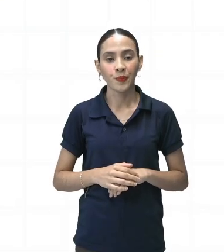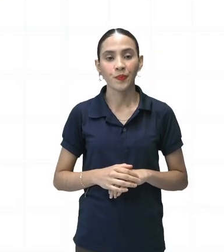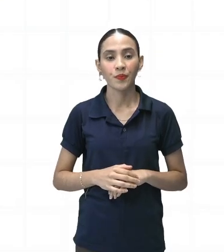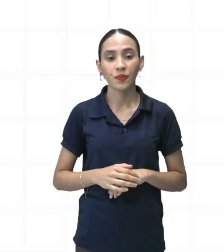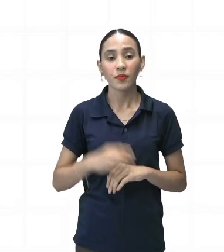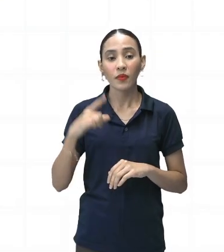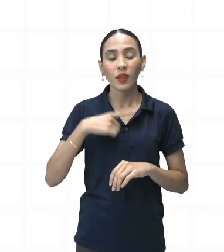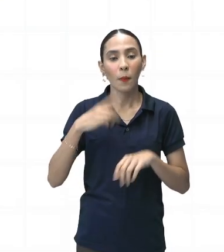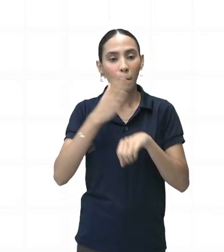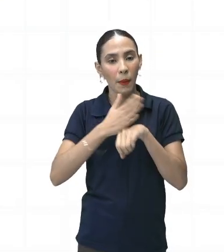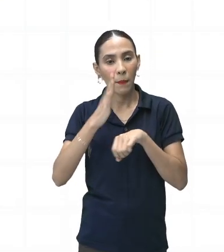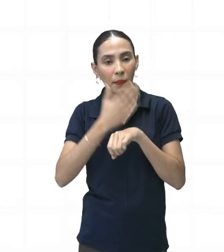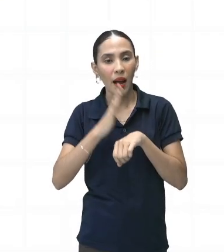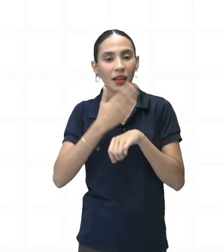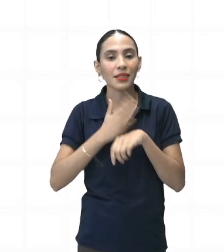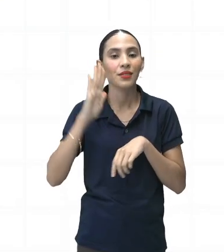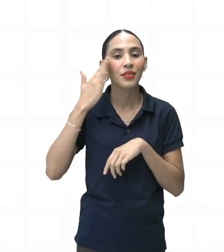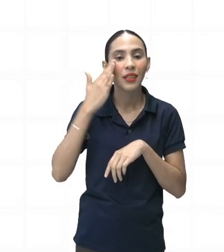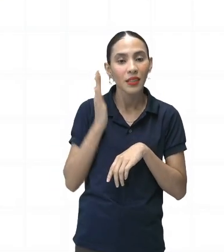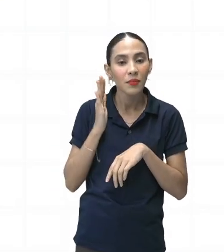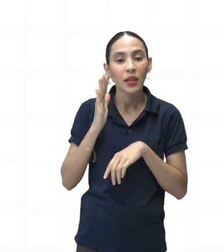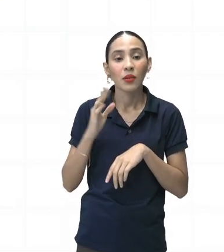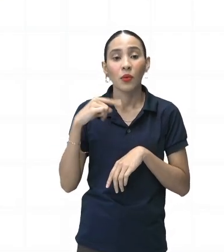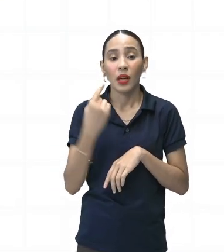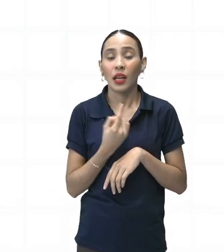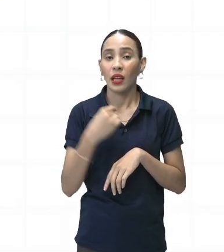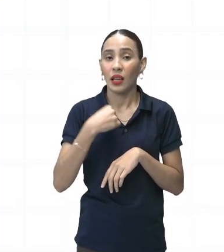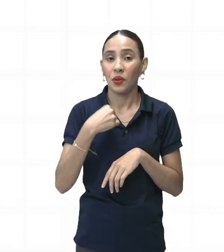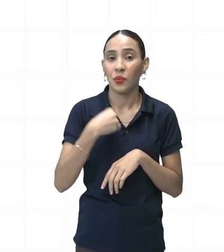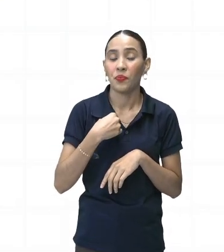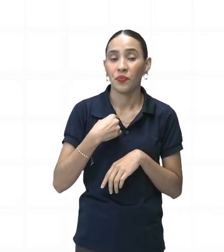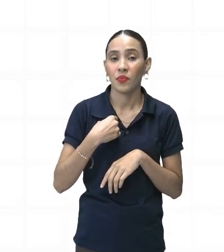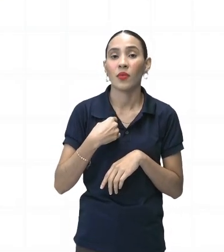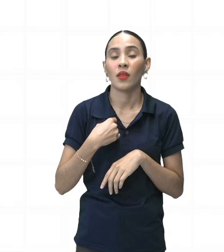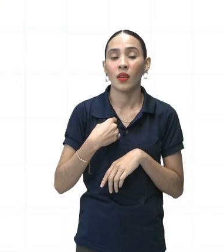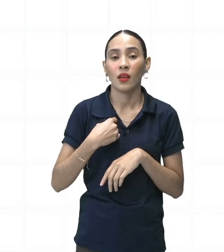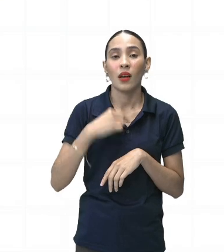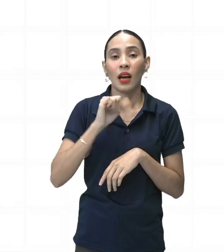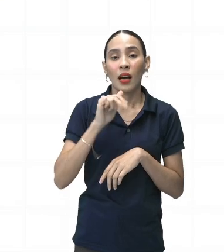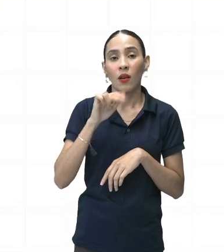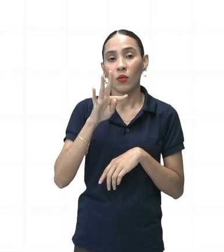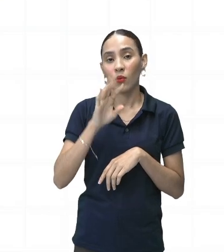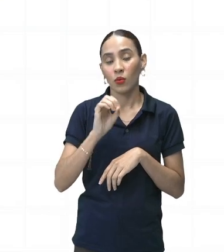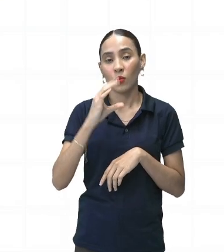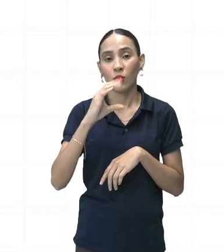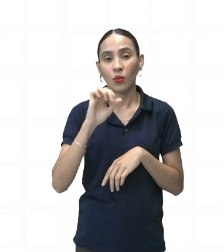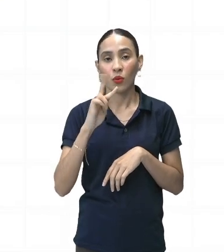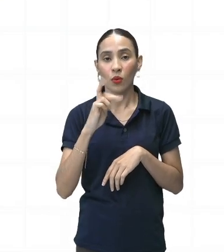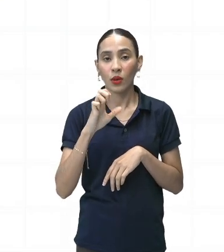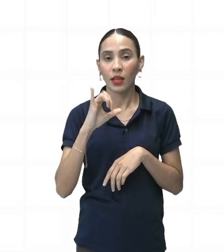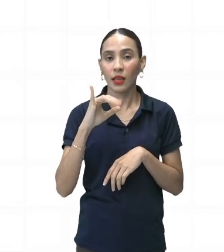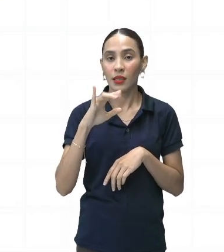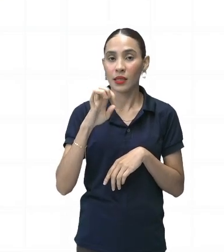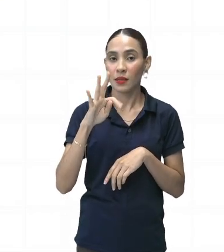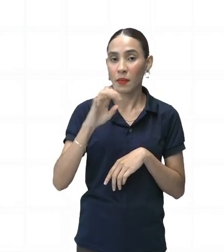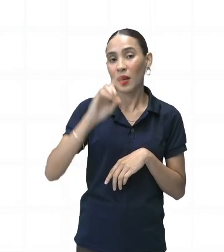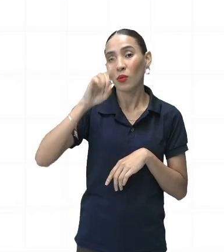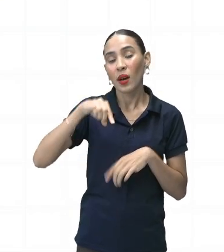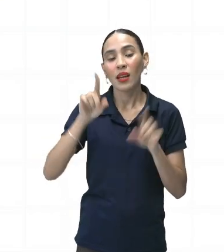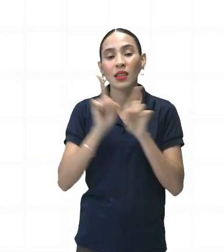um exercício de entendimento do que somos, de um autoconhecimento, é também